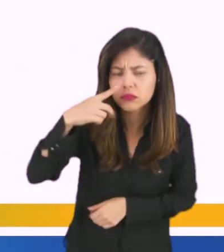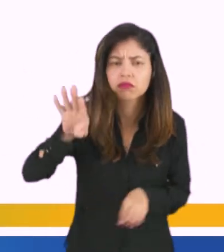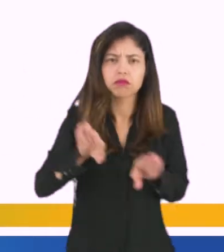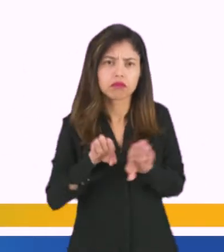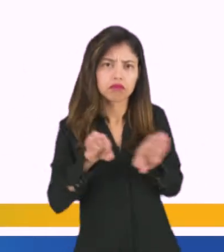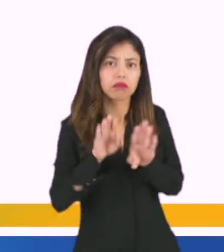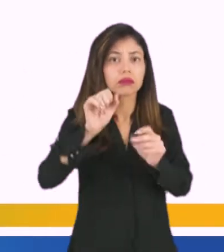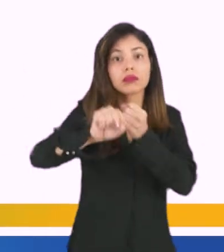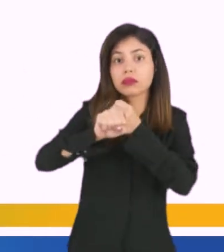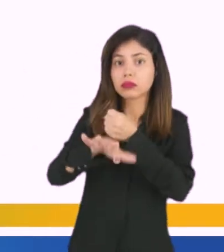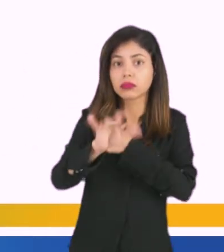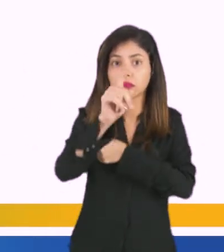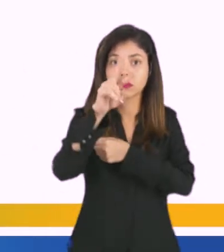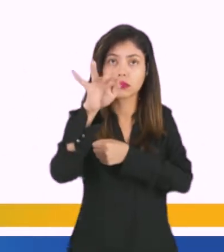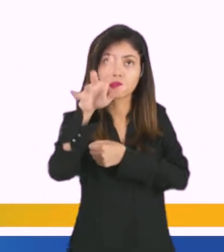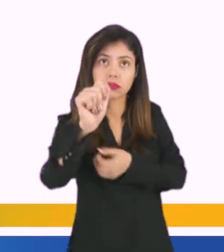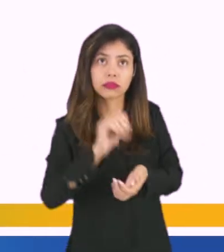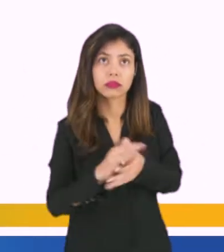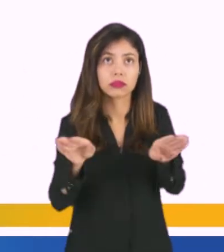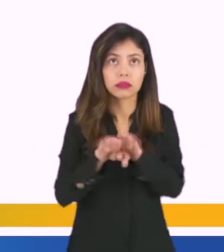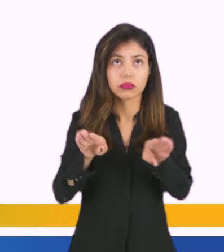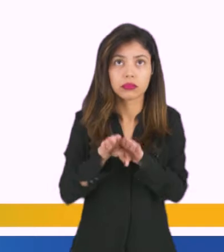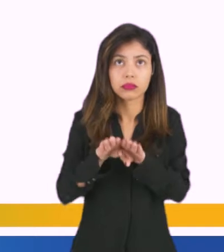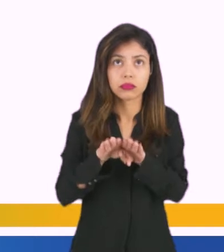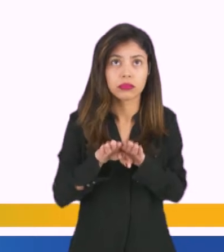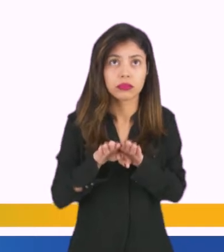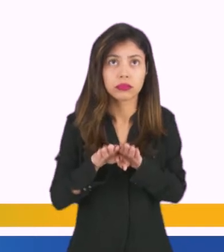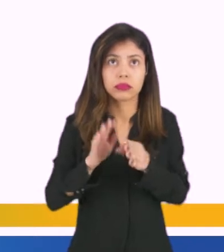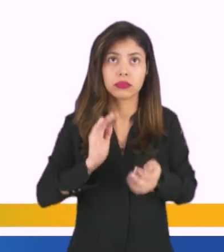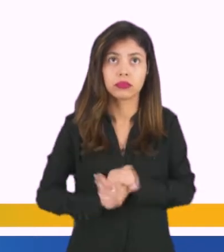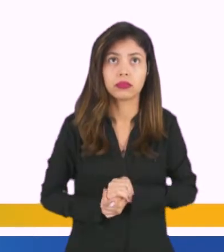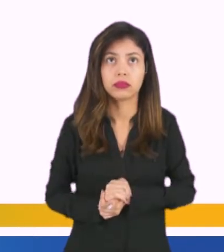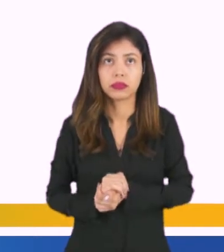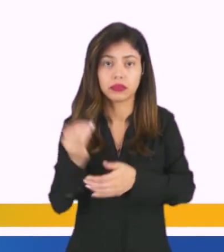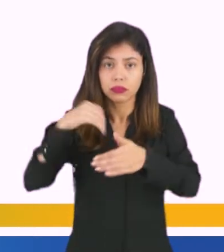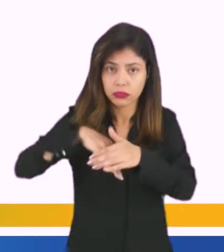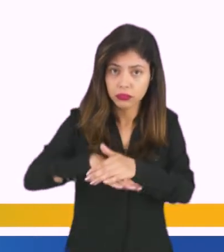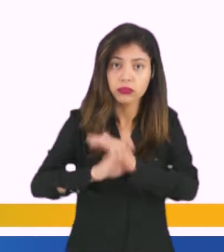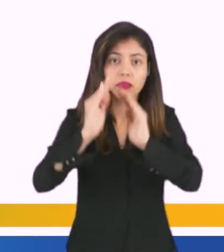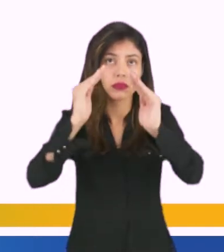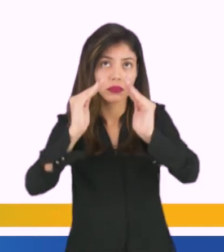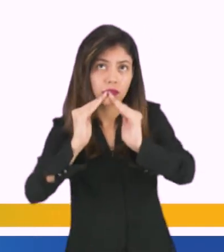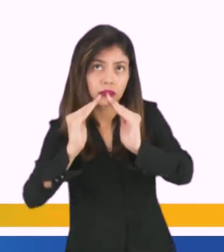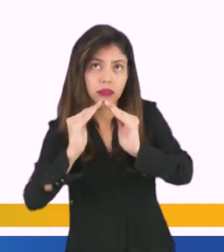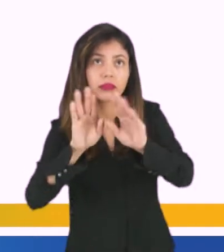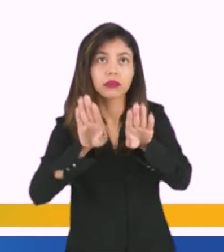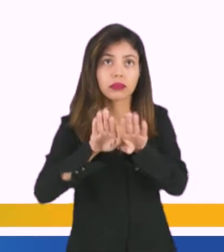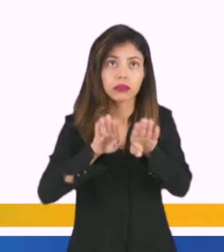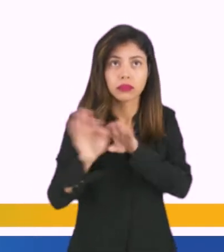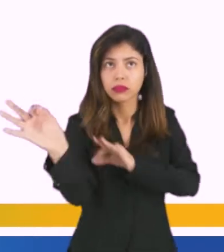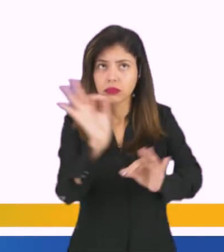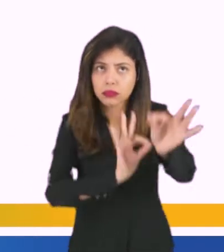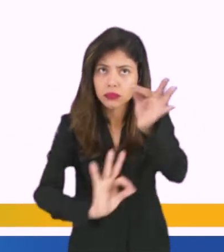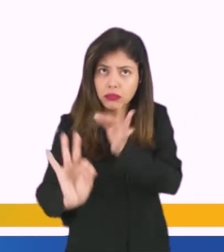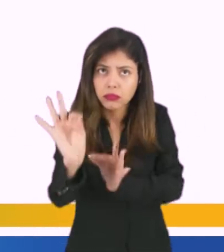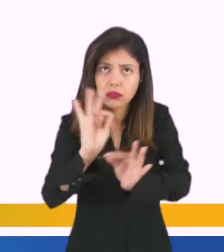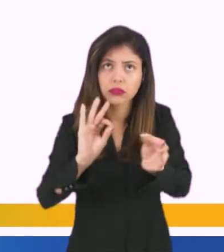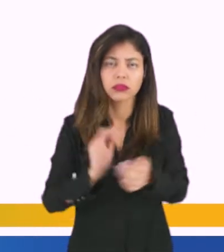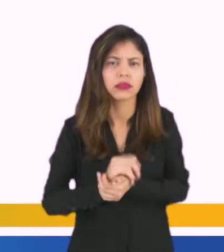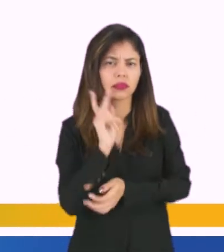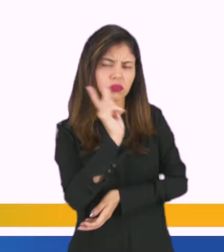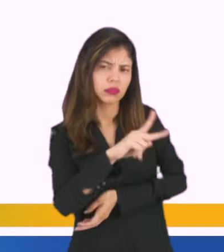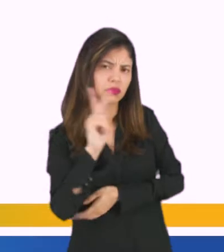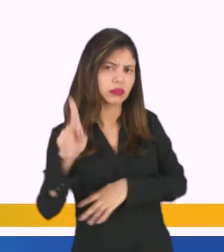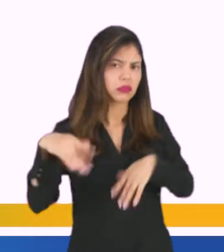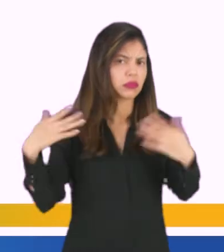sanitário, a rigidez de agregados humanos, bem como fornecer subsídios aos planejamentos. Professor,